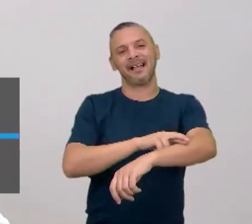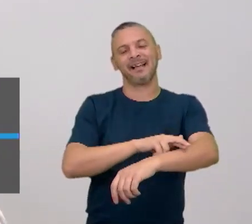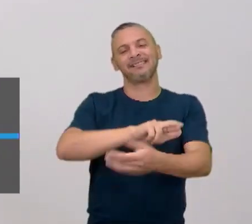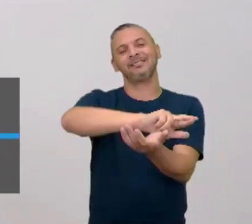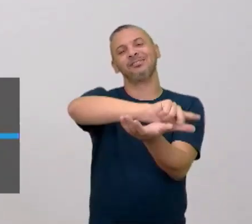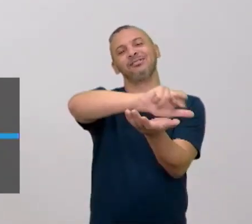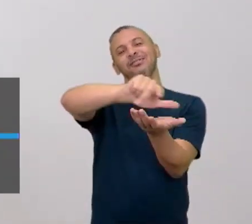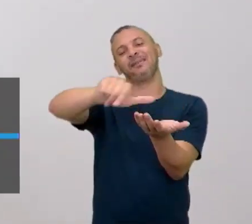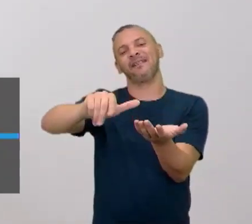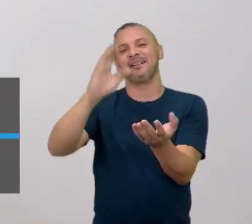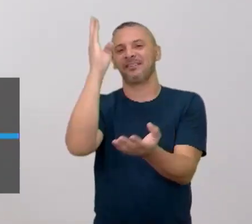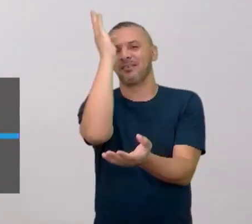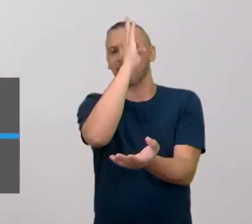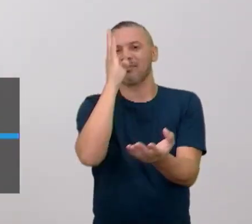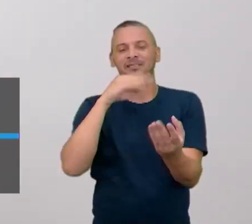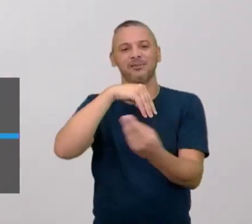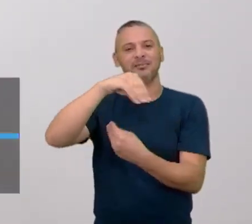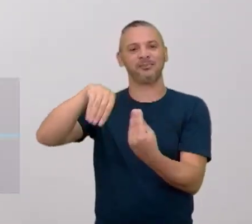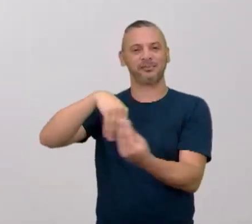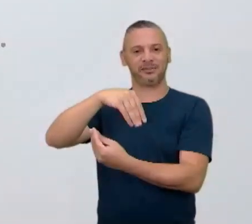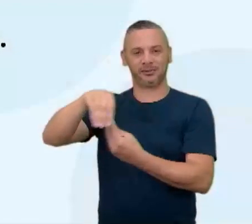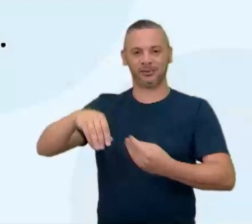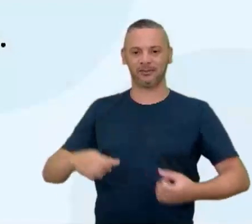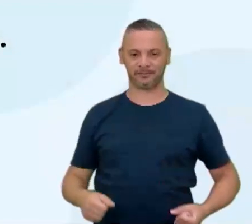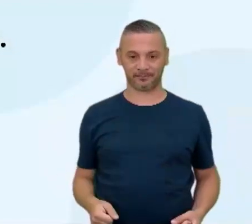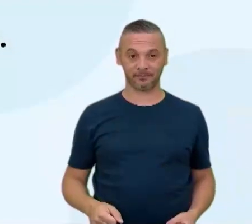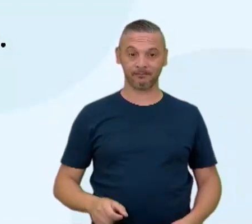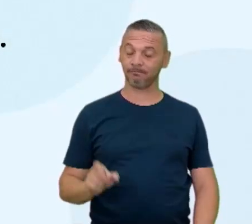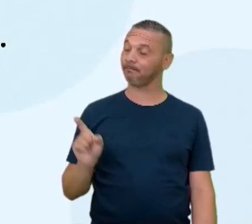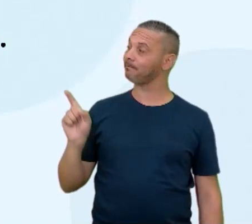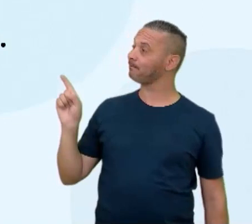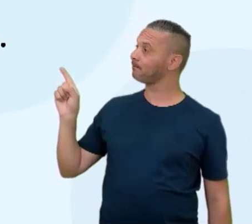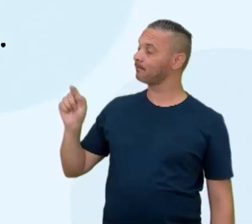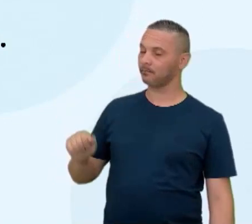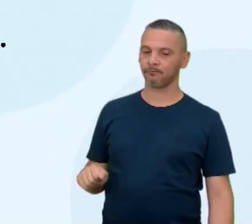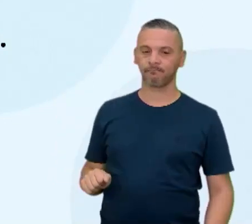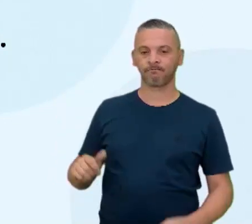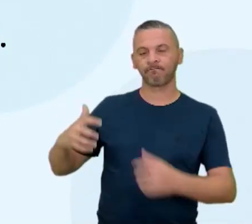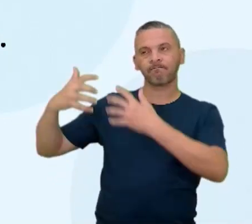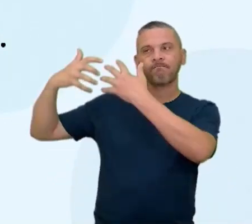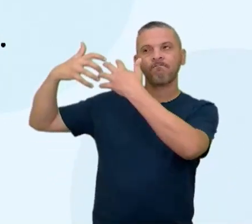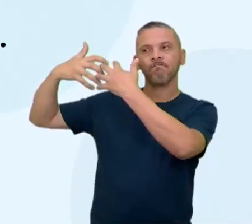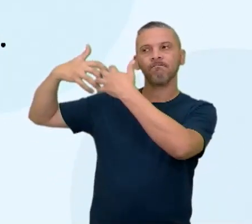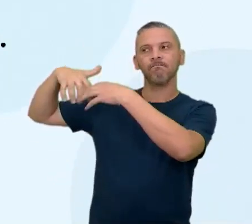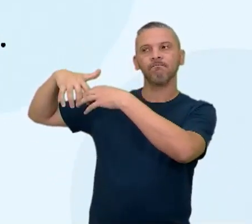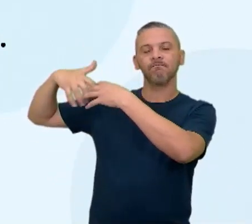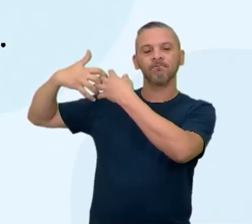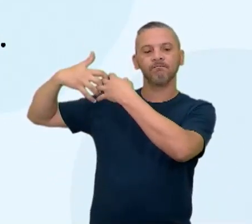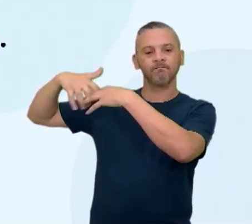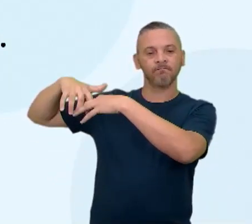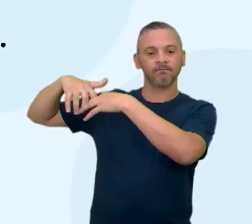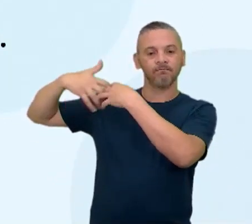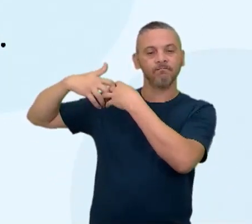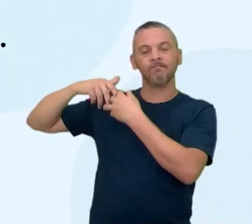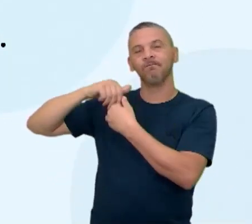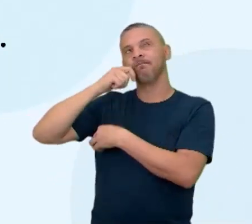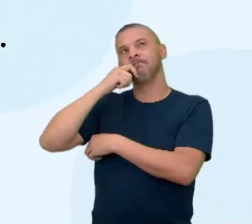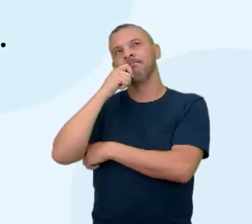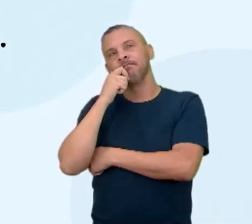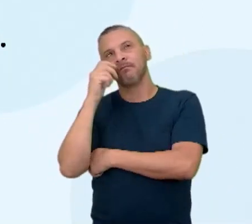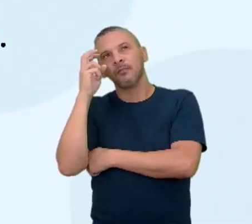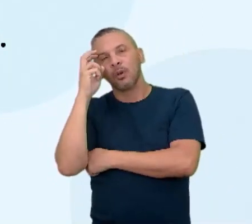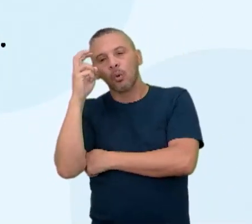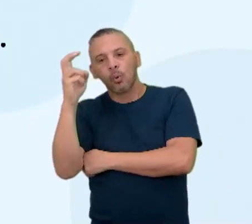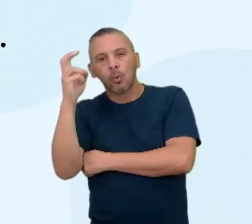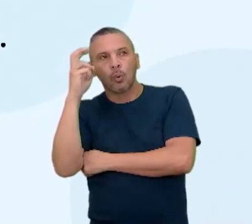Brasil. Né? Vamos voltar aqui para o LED. O objetivo, refletir sobre as questões